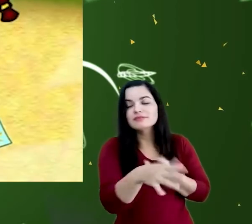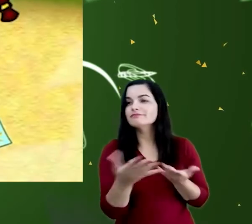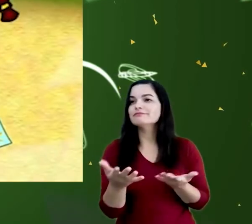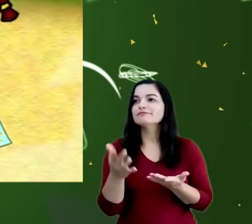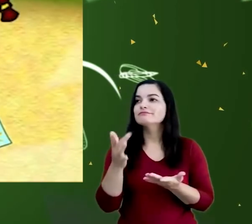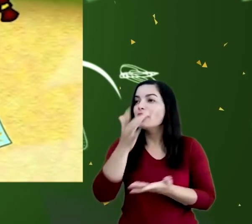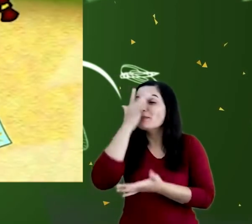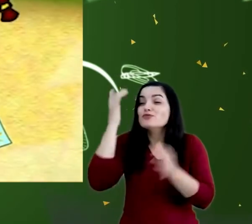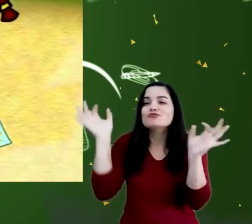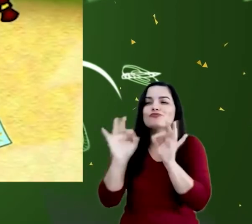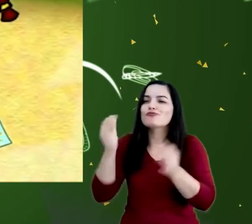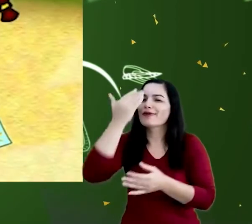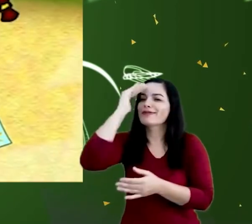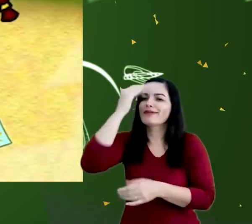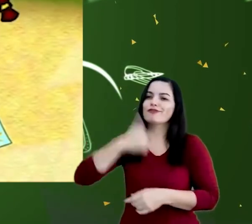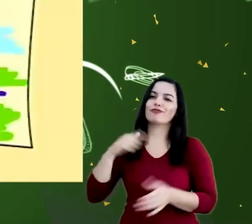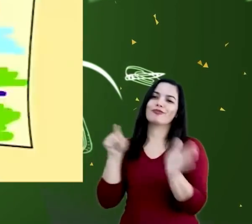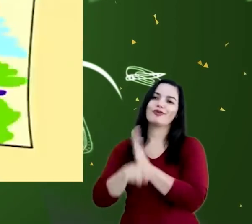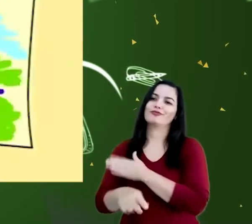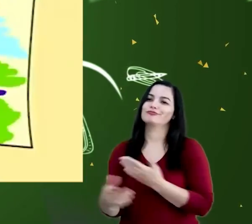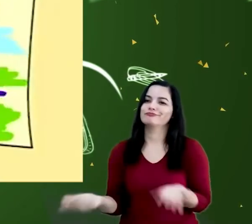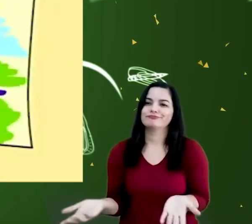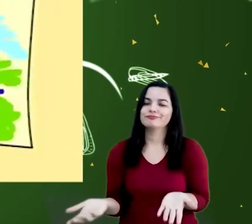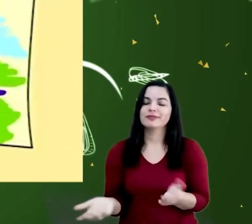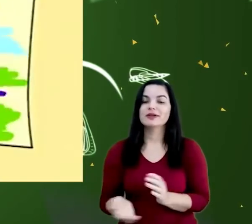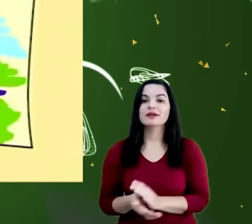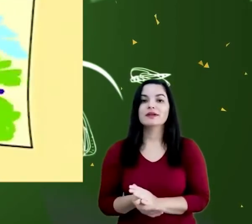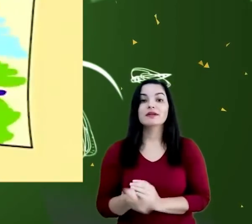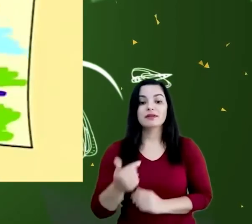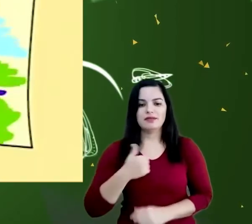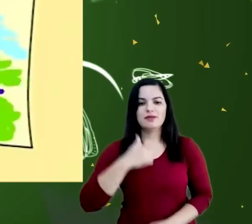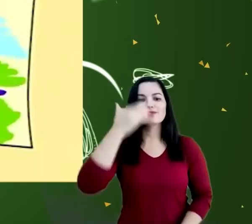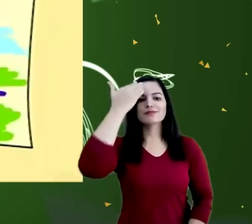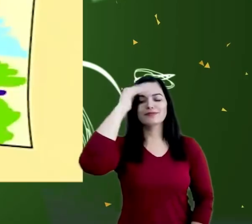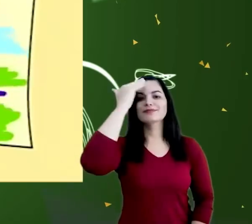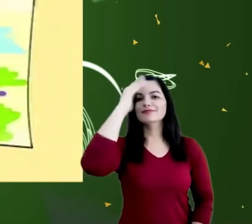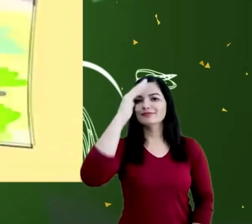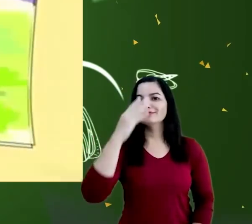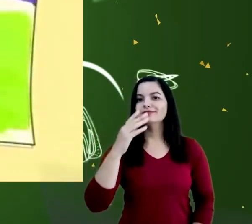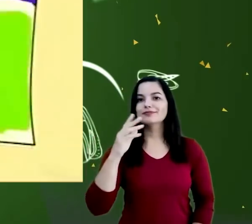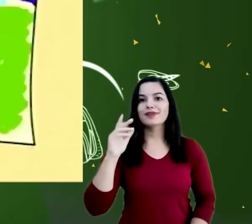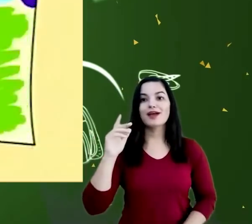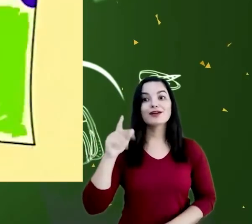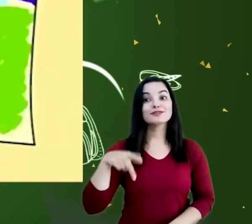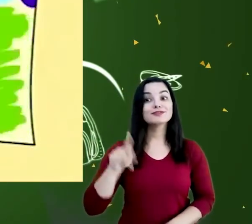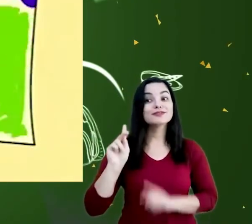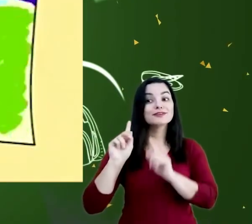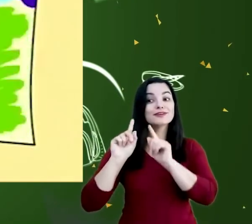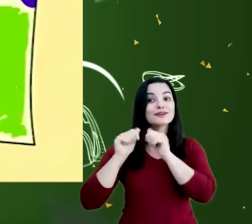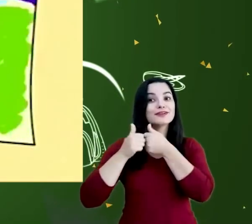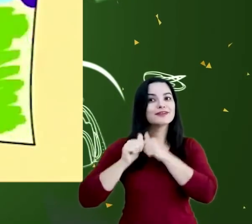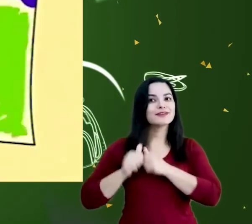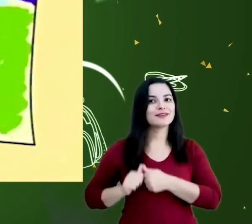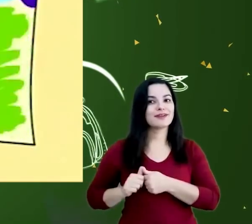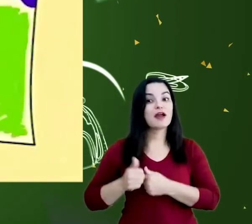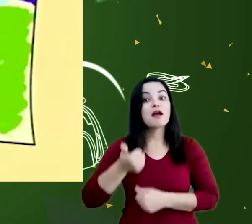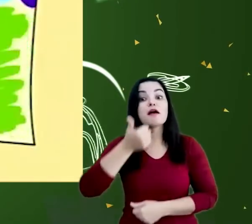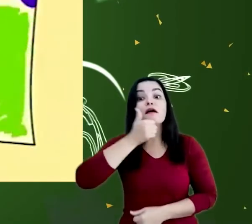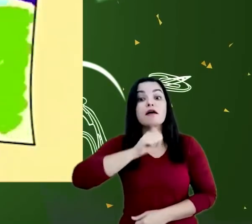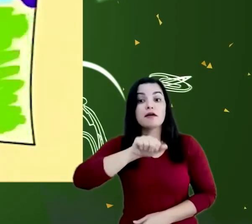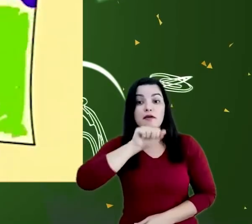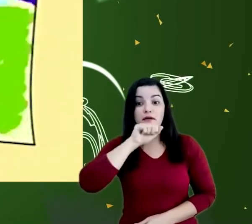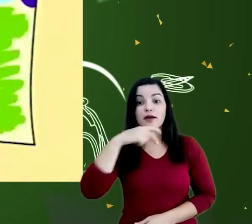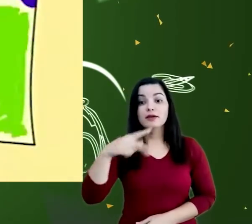Ninguém entende as minhas perguntas. Eu entendo, Kika. Sua mãe tem razão.